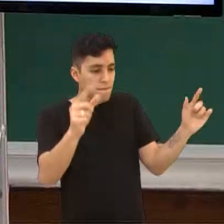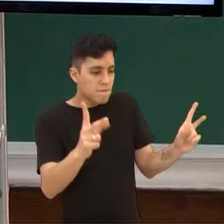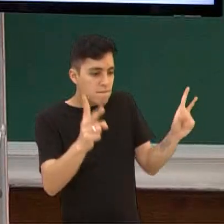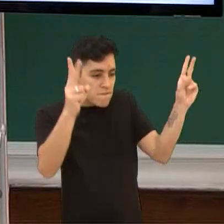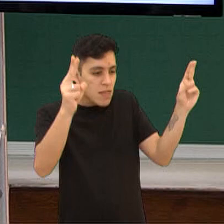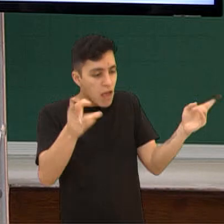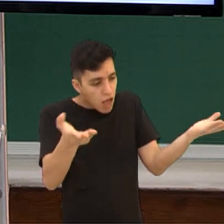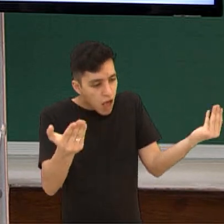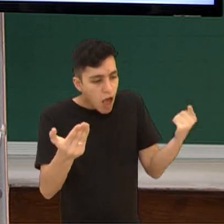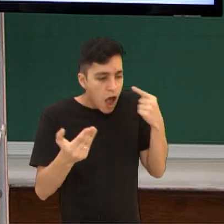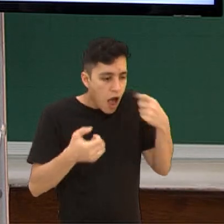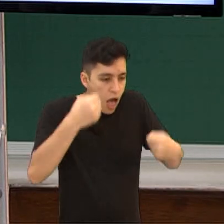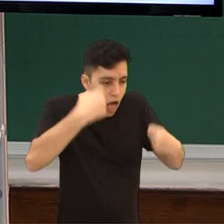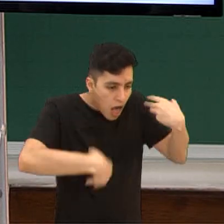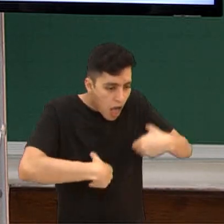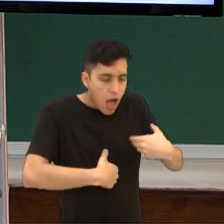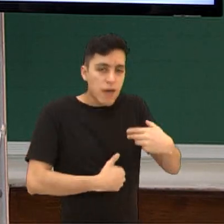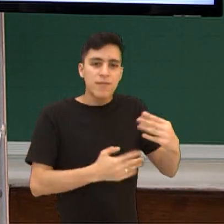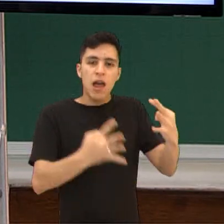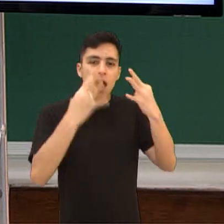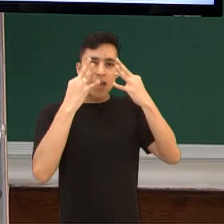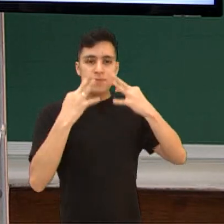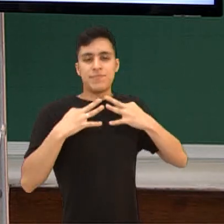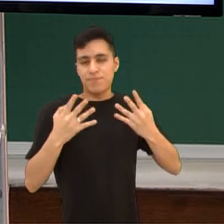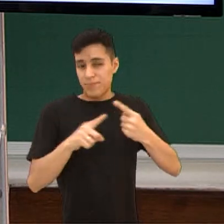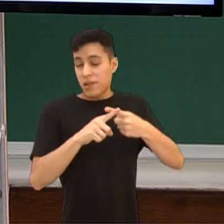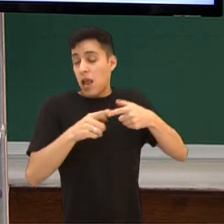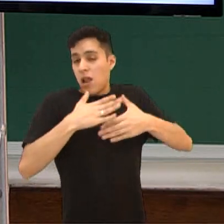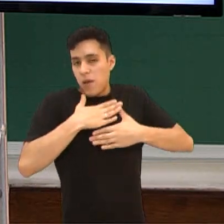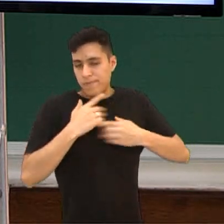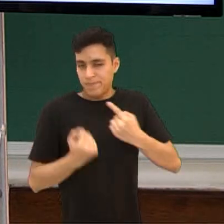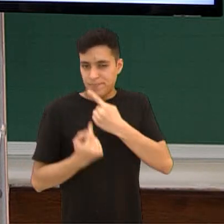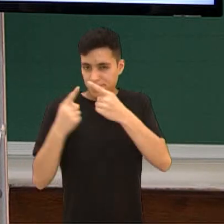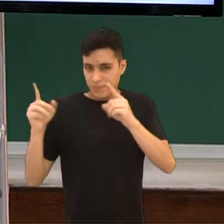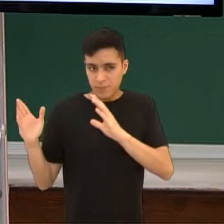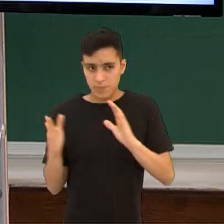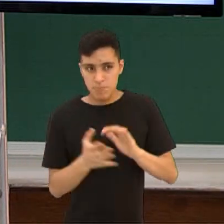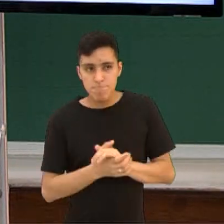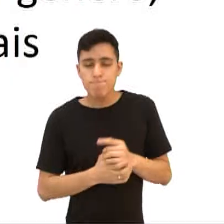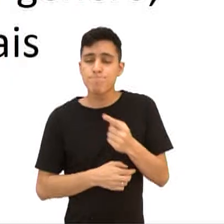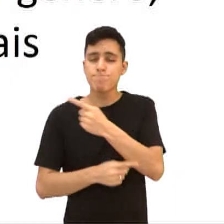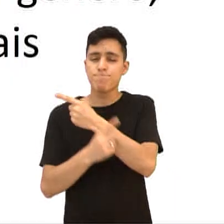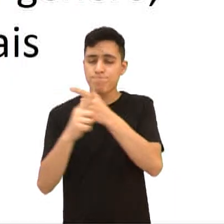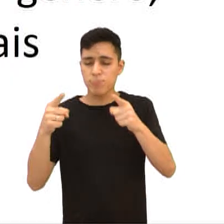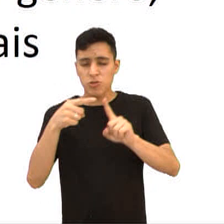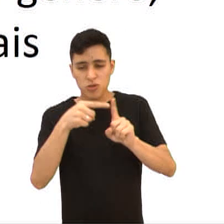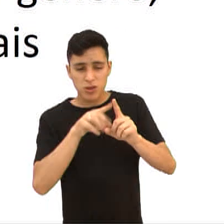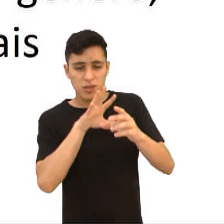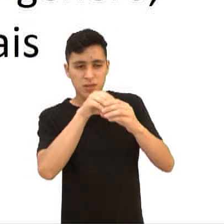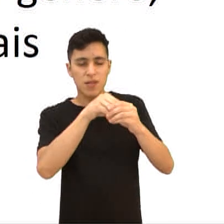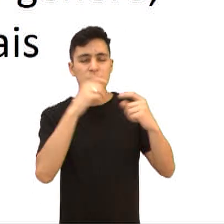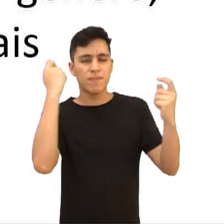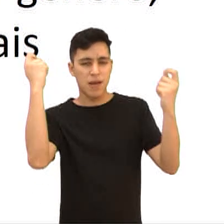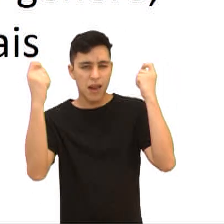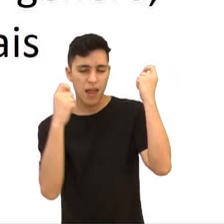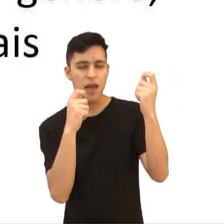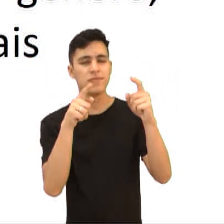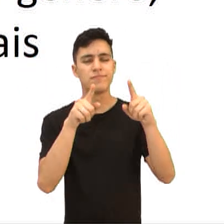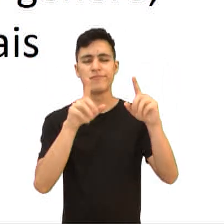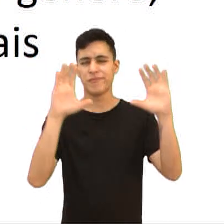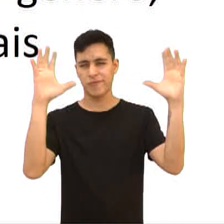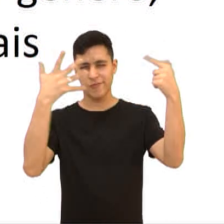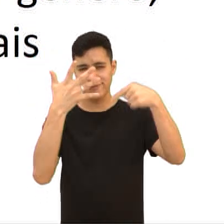difícil. Então aqui, pessoal, se tornou um gênero musical das músicas de baladas e raves, assim como o hip